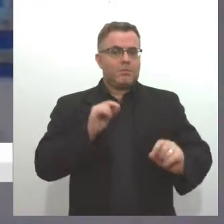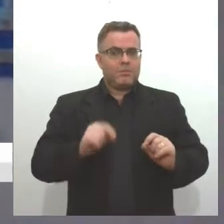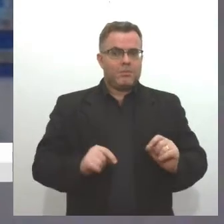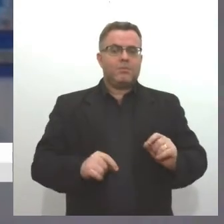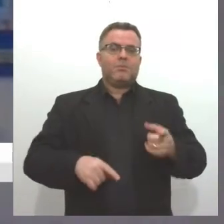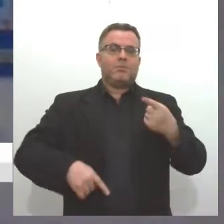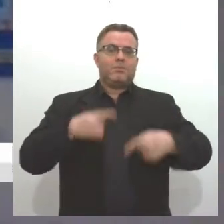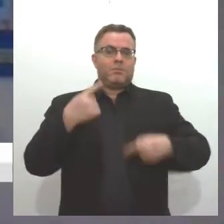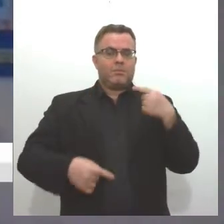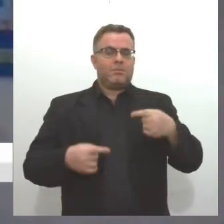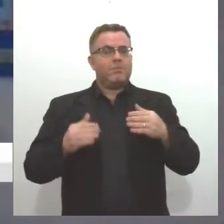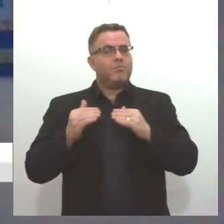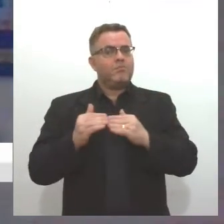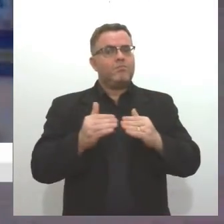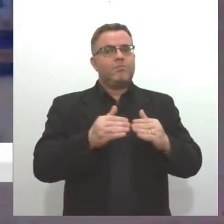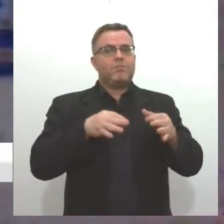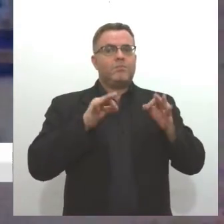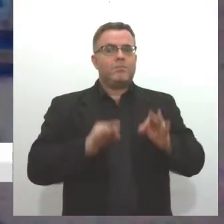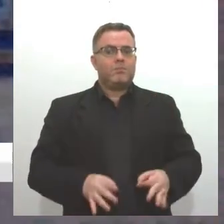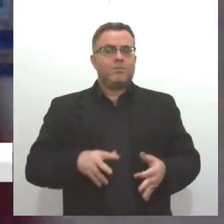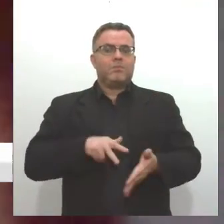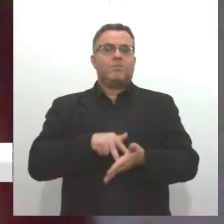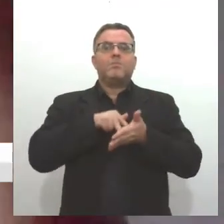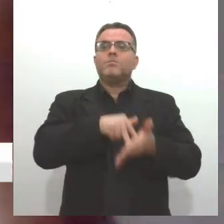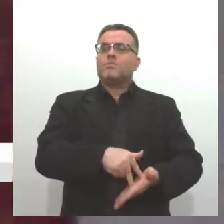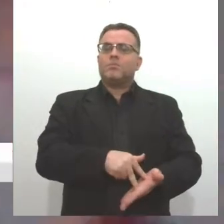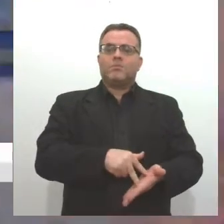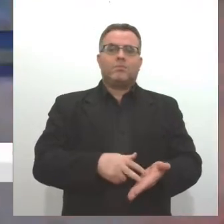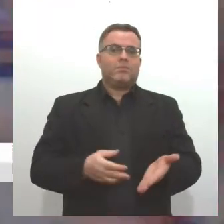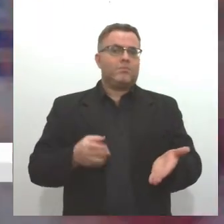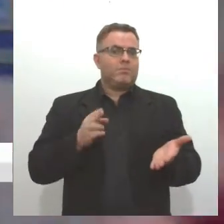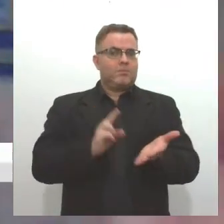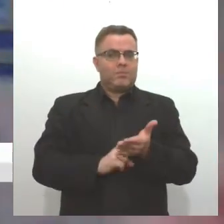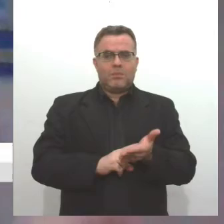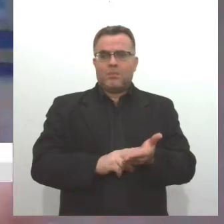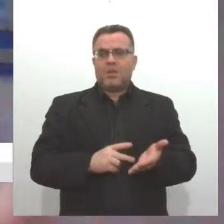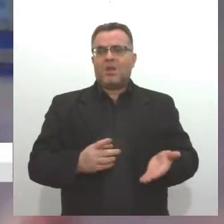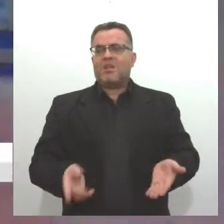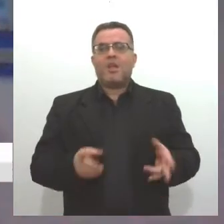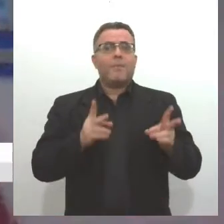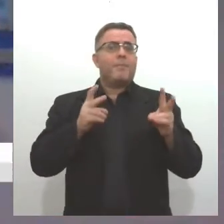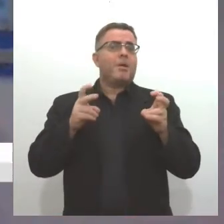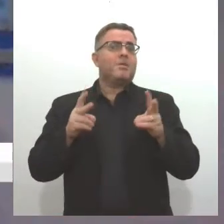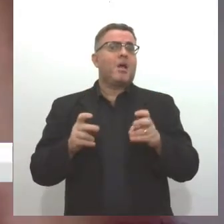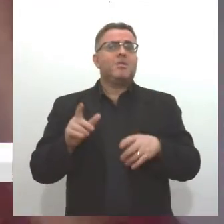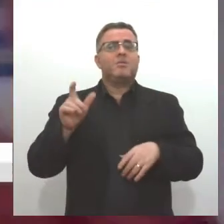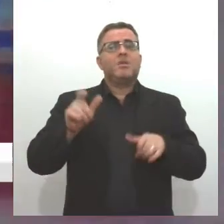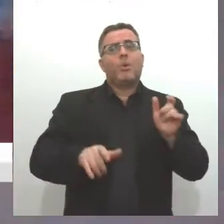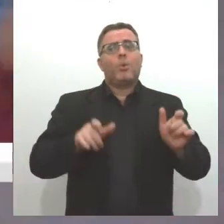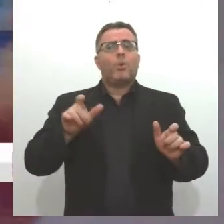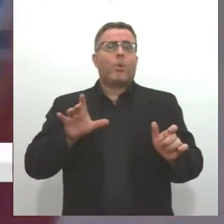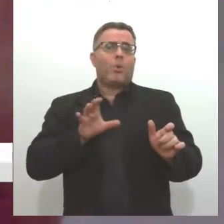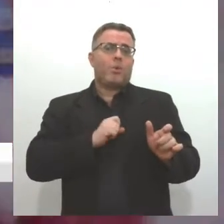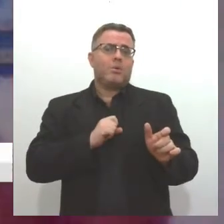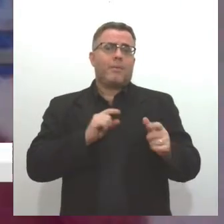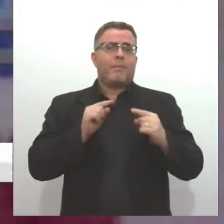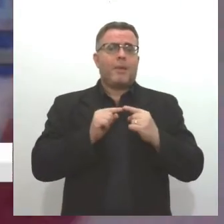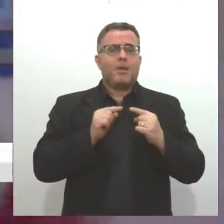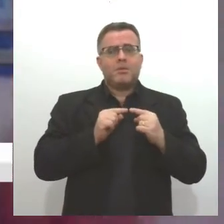política instituída e garantida, e não depender do olhar de um ou de outro da gestão, de um que pensa com a